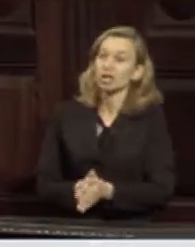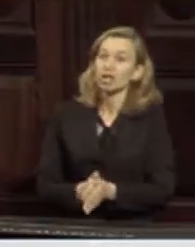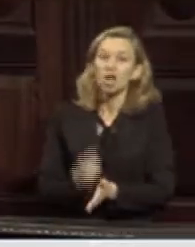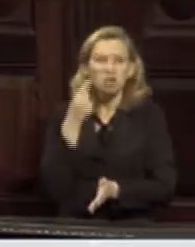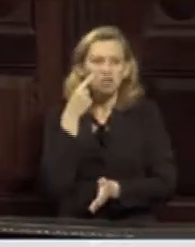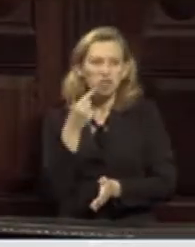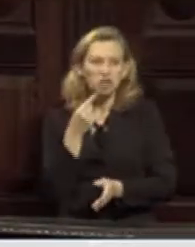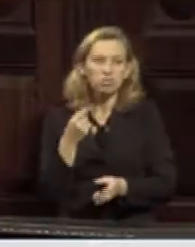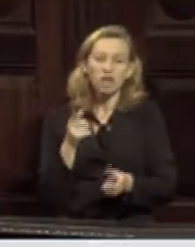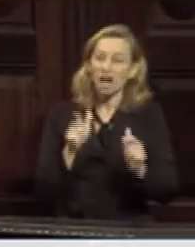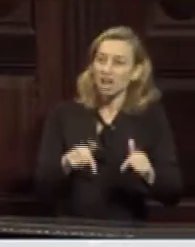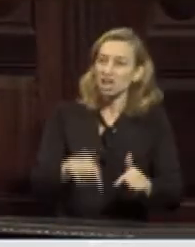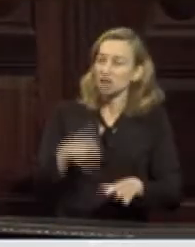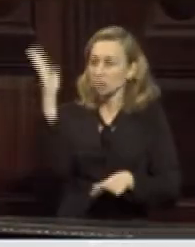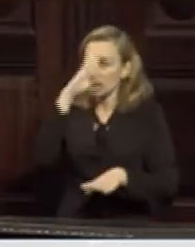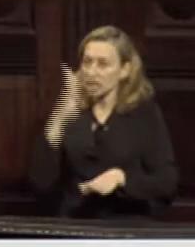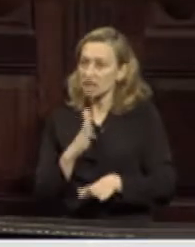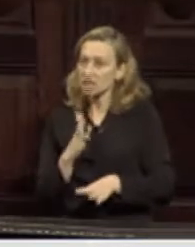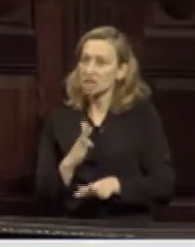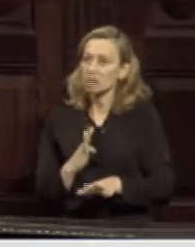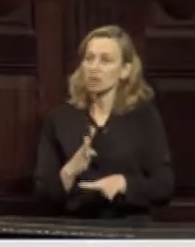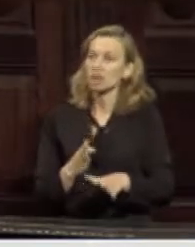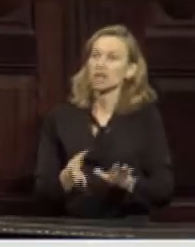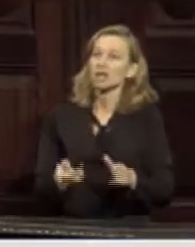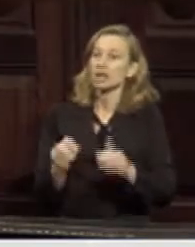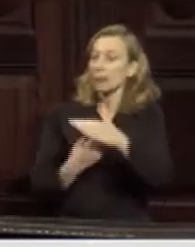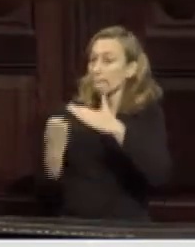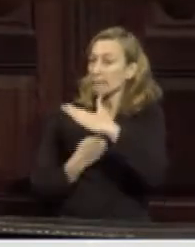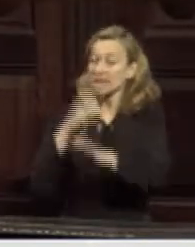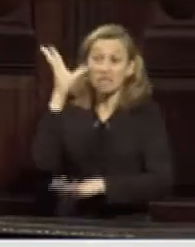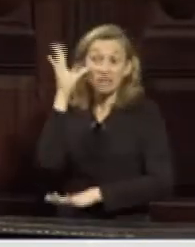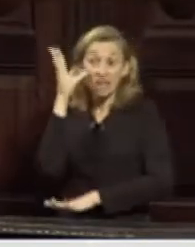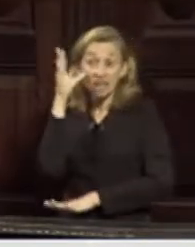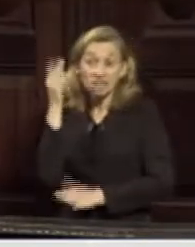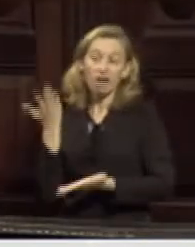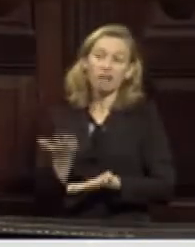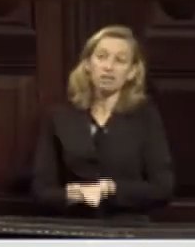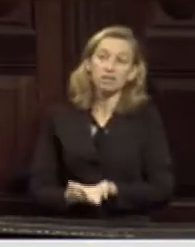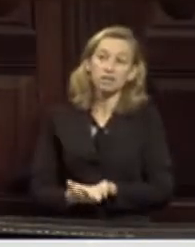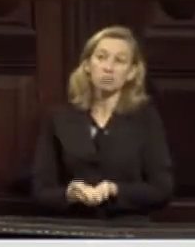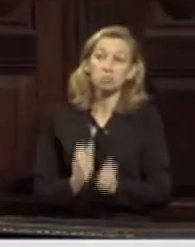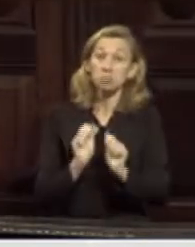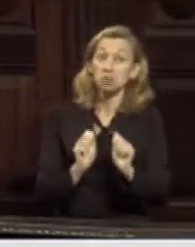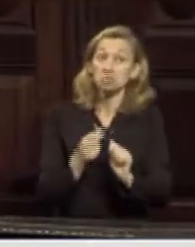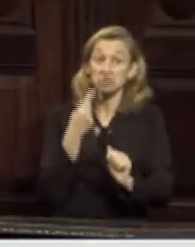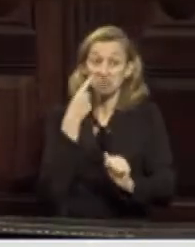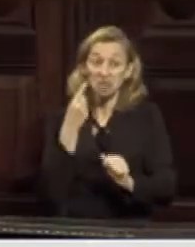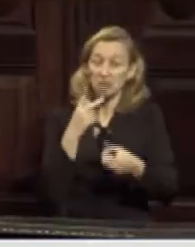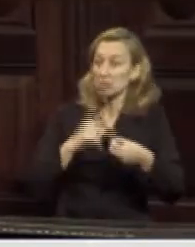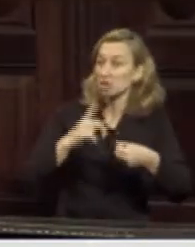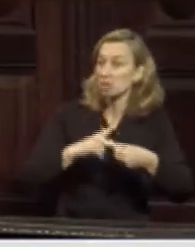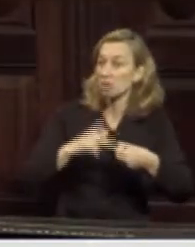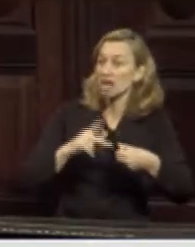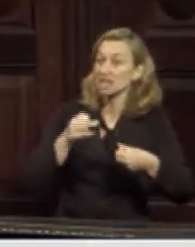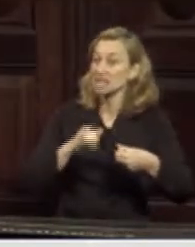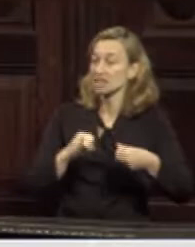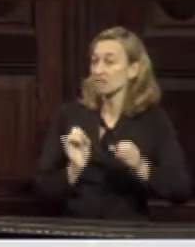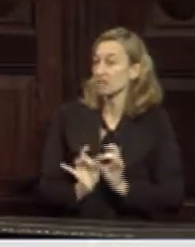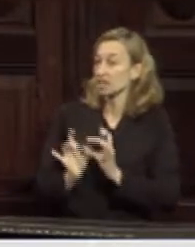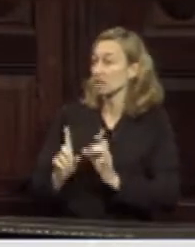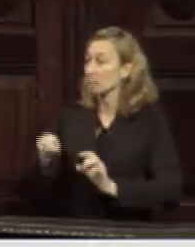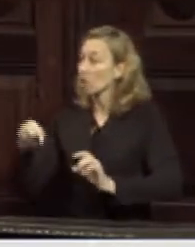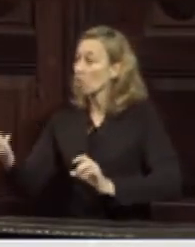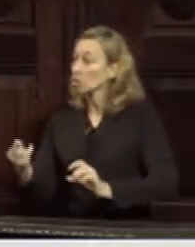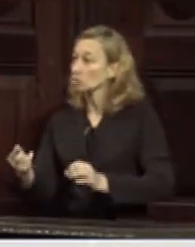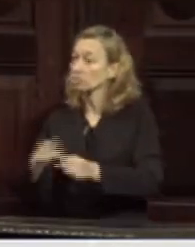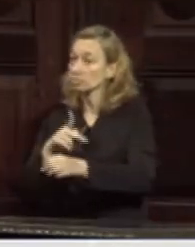empresas interessadas. Pode ser que a estratégia da Petrobras seja focar apenas no pré-sal. Isso é uma decisão dela, mas o Rio de